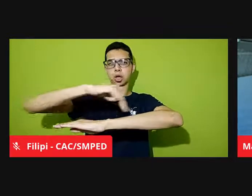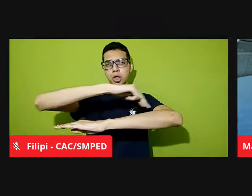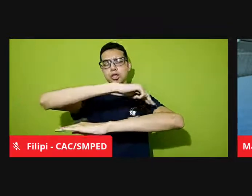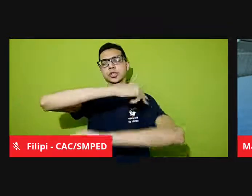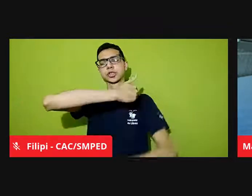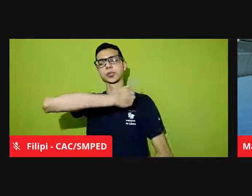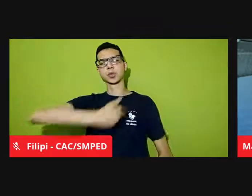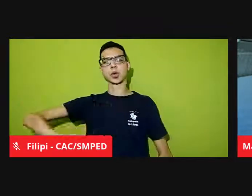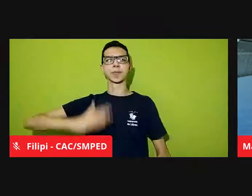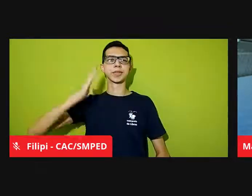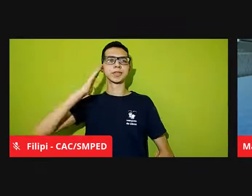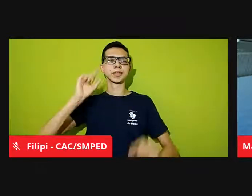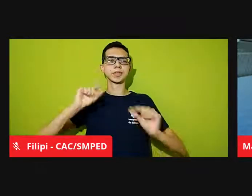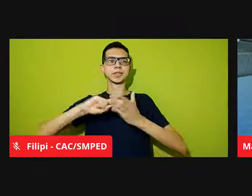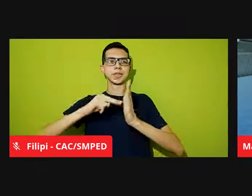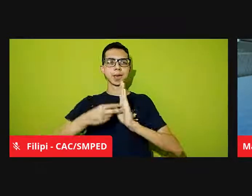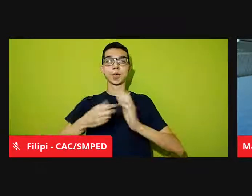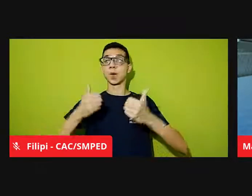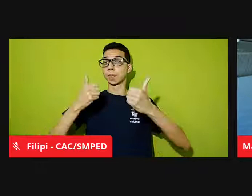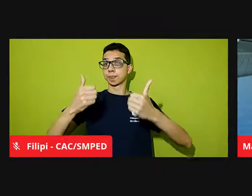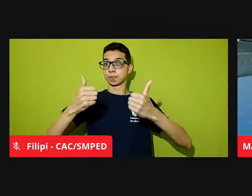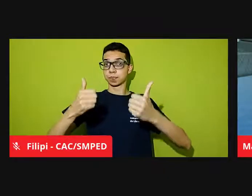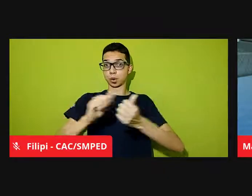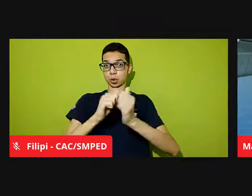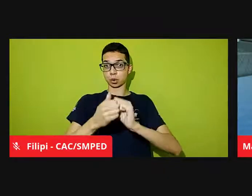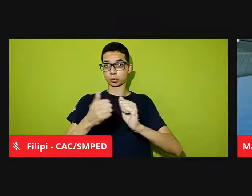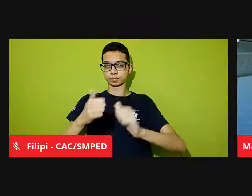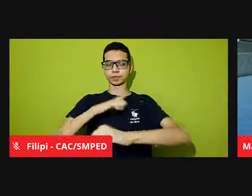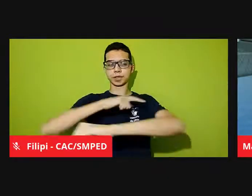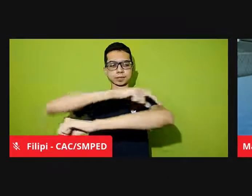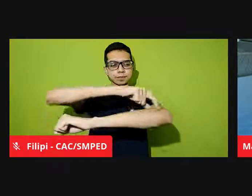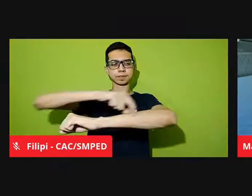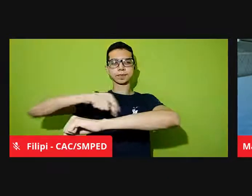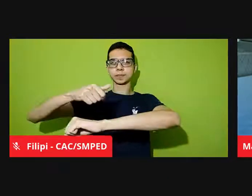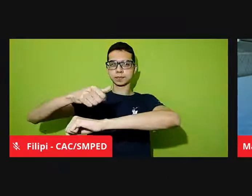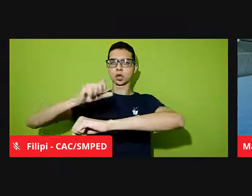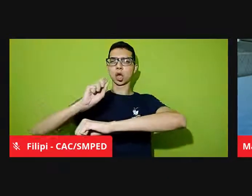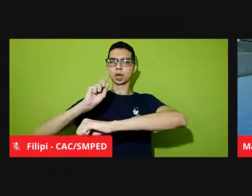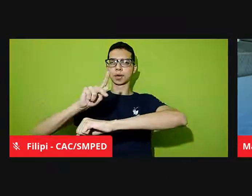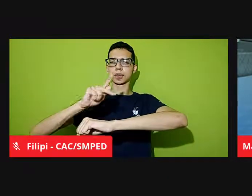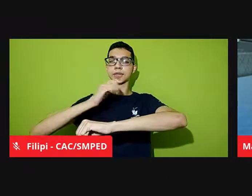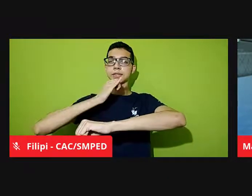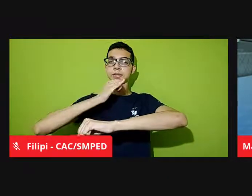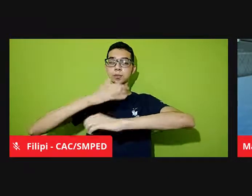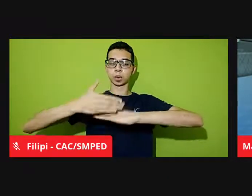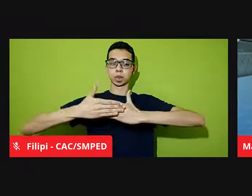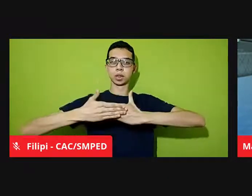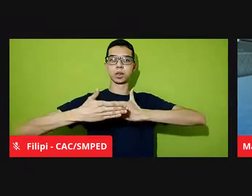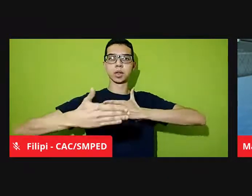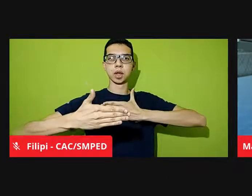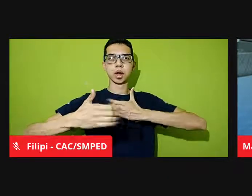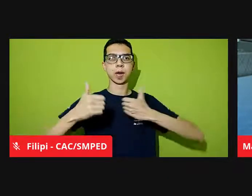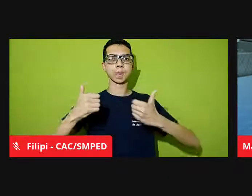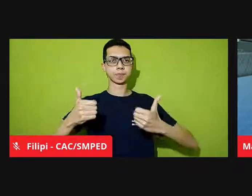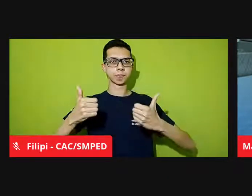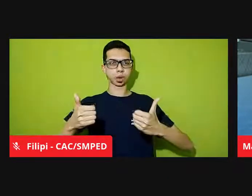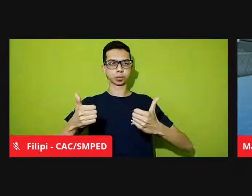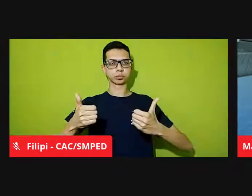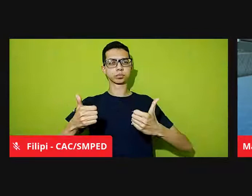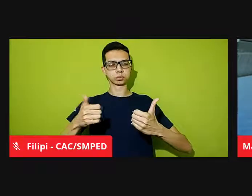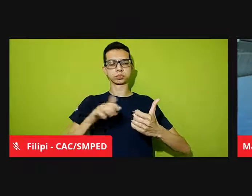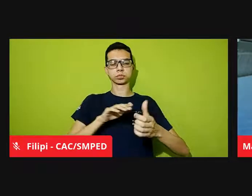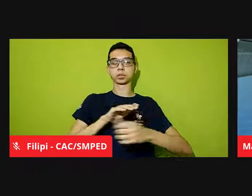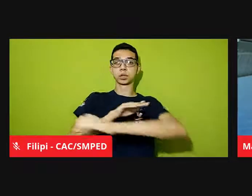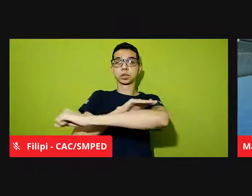calçada boa, adequada, com um piso adequado, uma largura adequada, ela é boa, sim, por exemplo, para quem usa uma cadeira